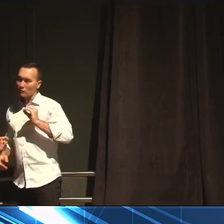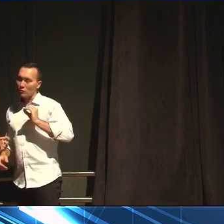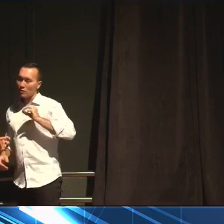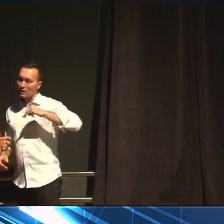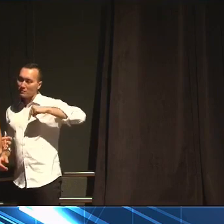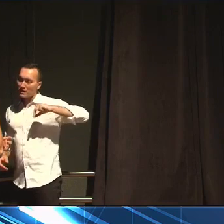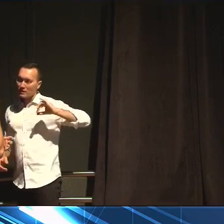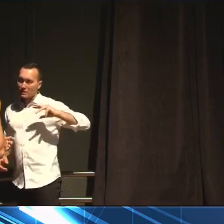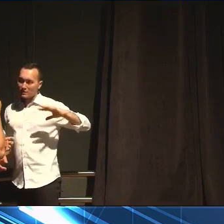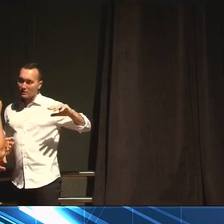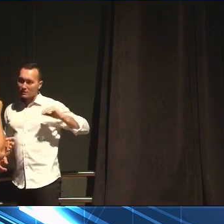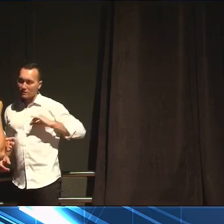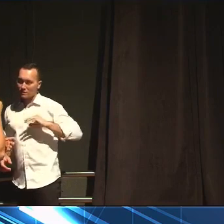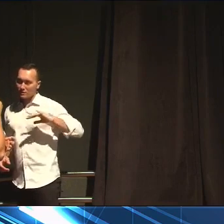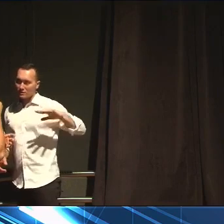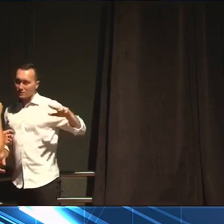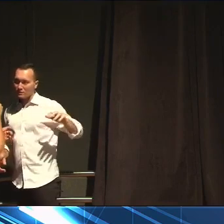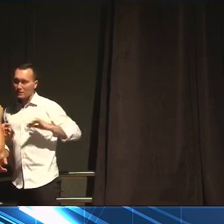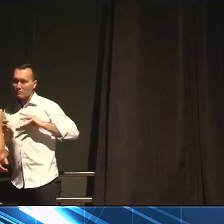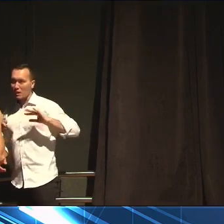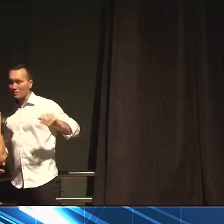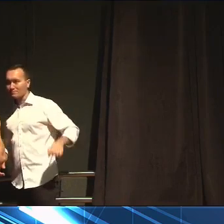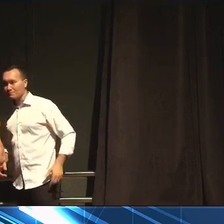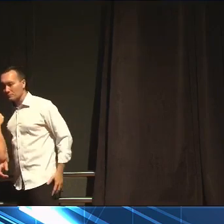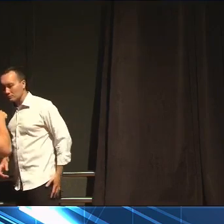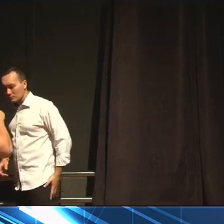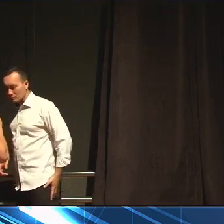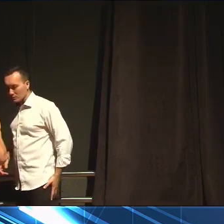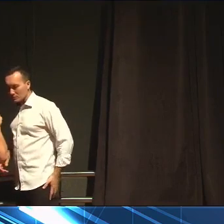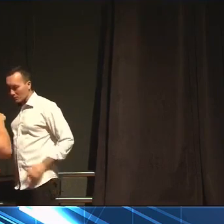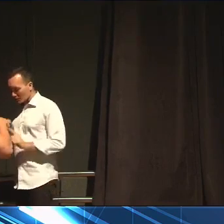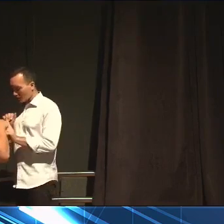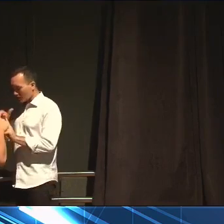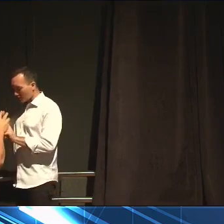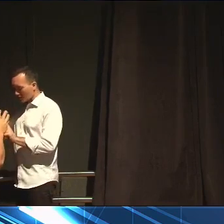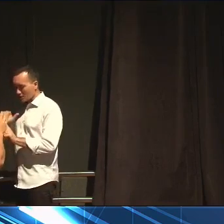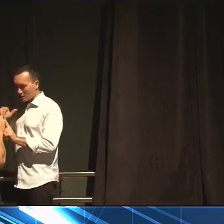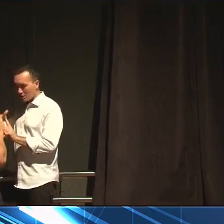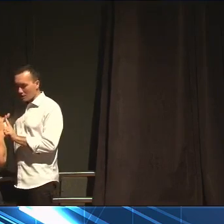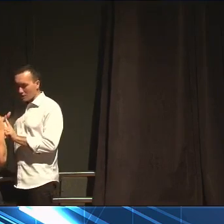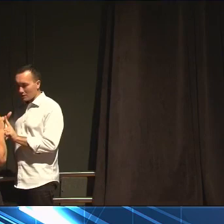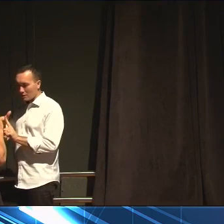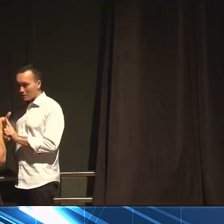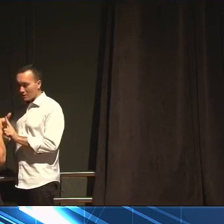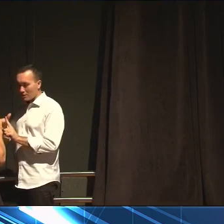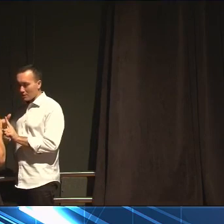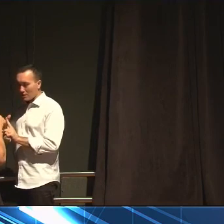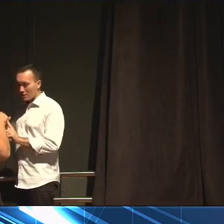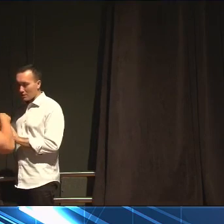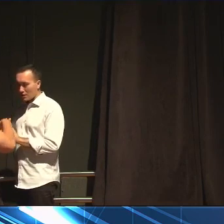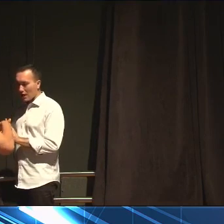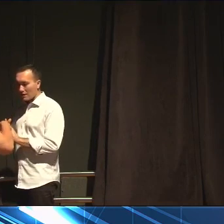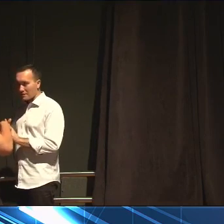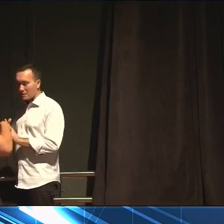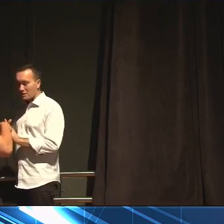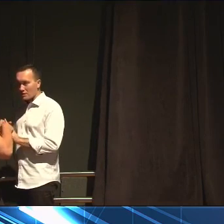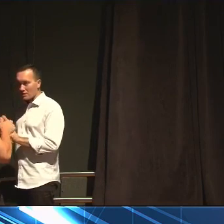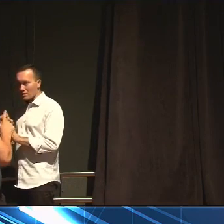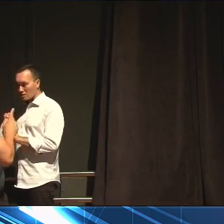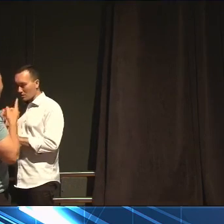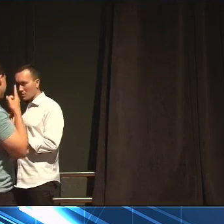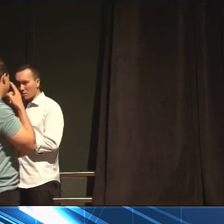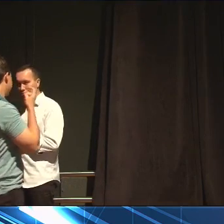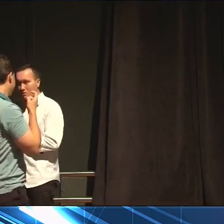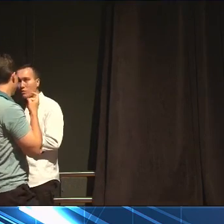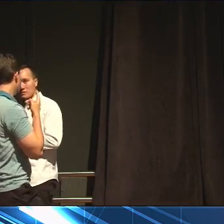de fato, mostrar as coisas como elas seriam no mundo real. E isso dá uma diferença muito grande, porque quando a gente trabalha